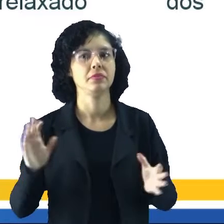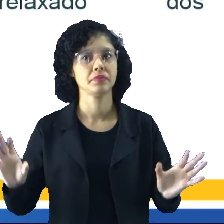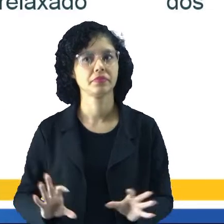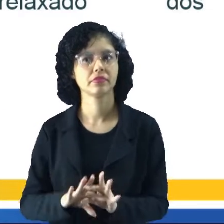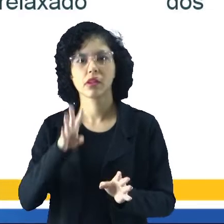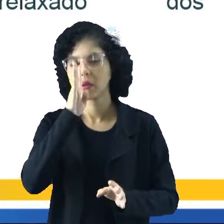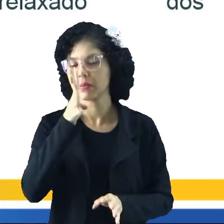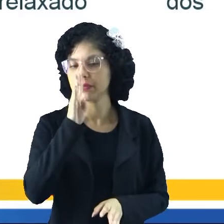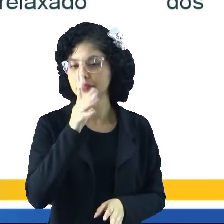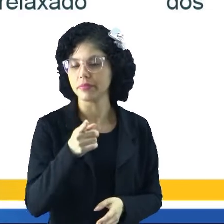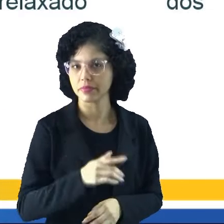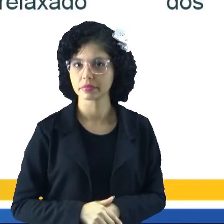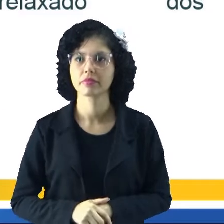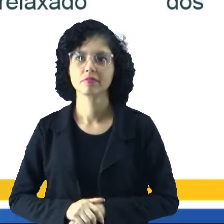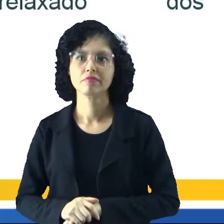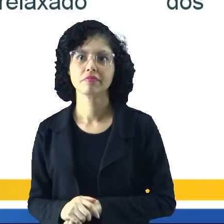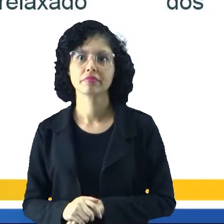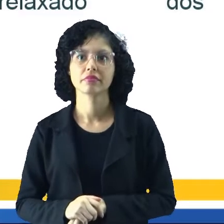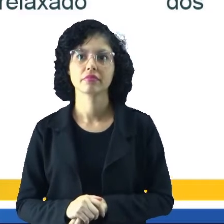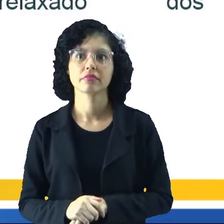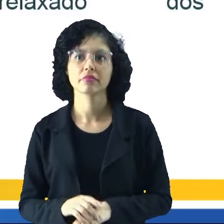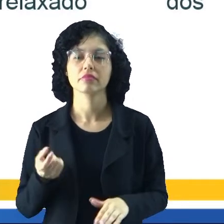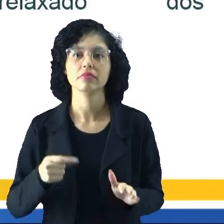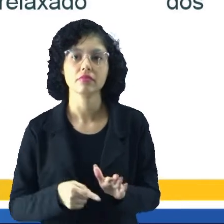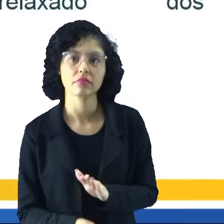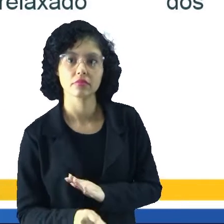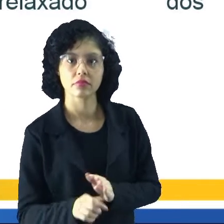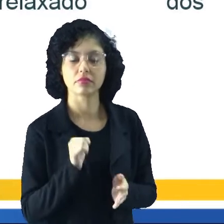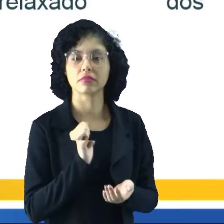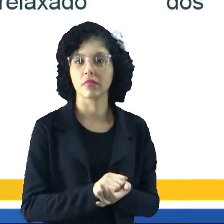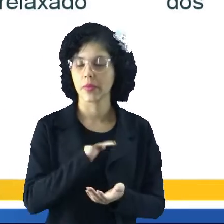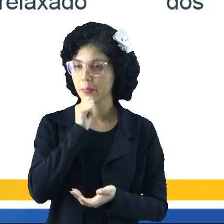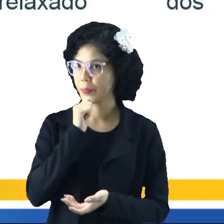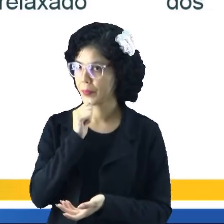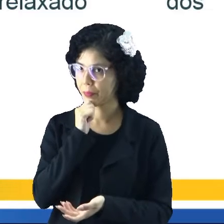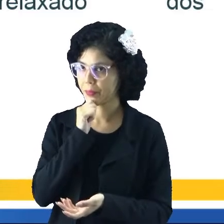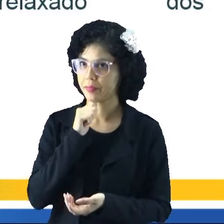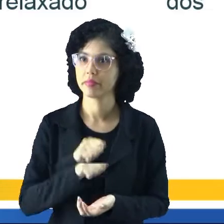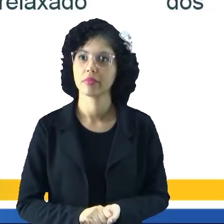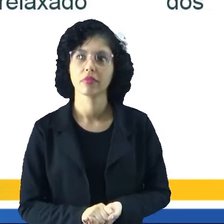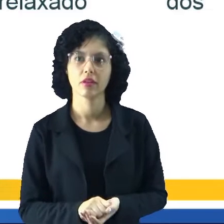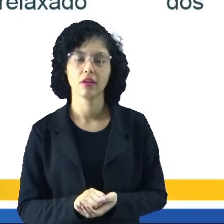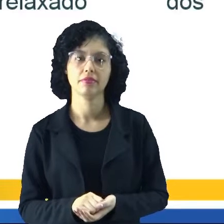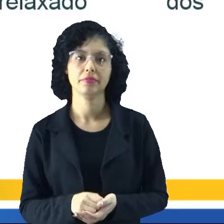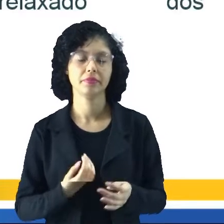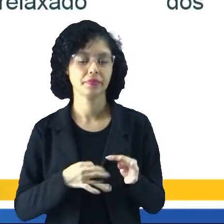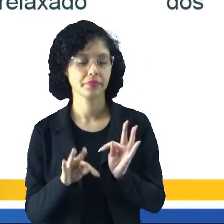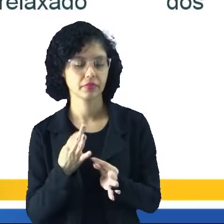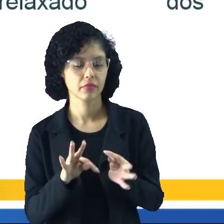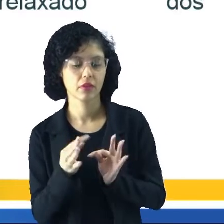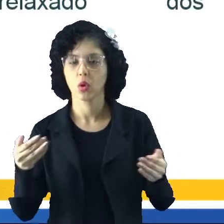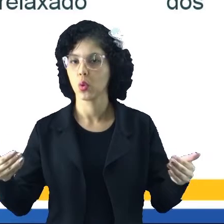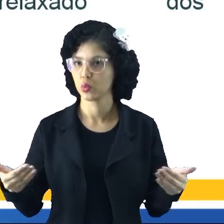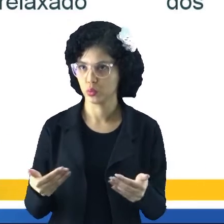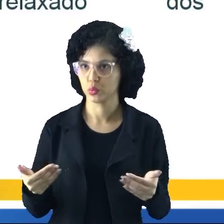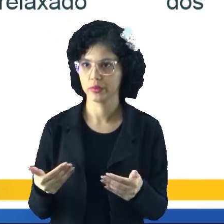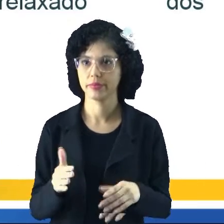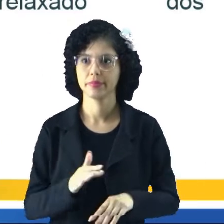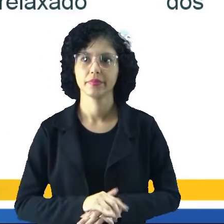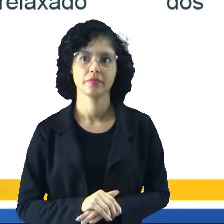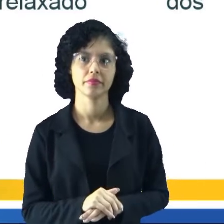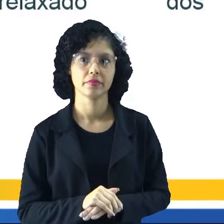crítica aí por trás, né? Porque que dentro do cenário de Velho Oeste aí, eu estou usando a tecnologia atual,